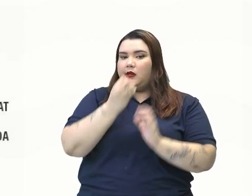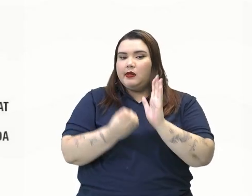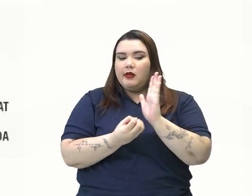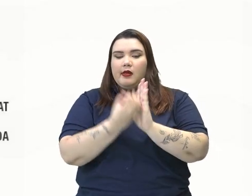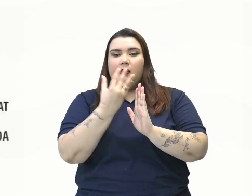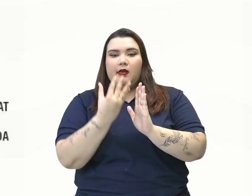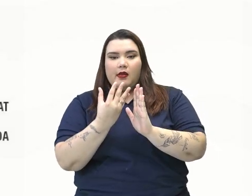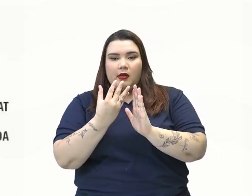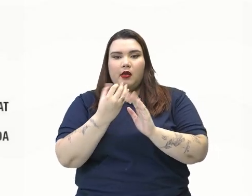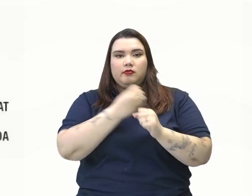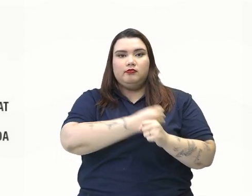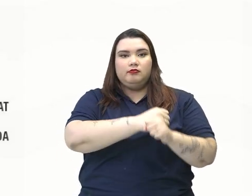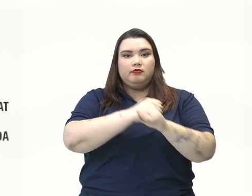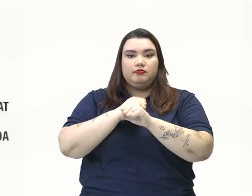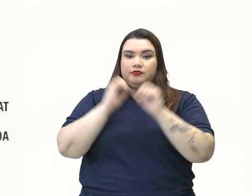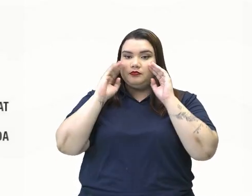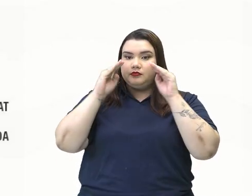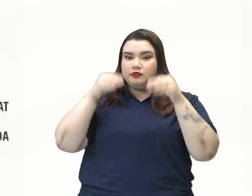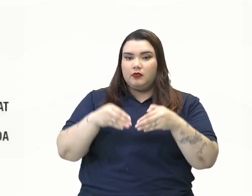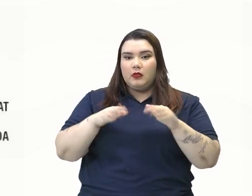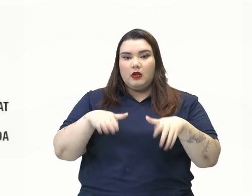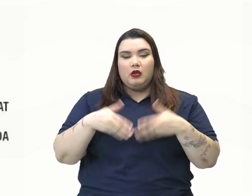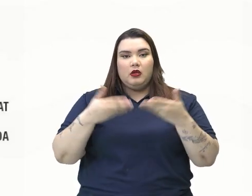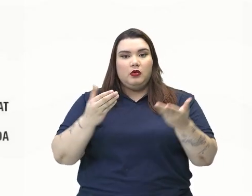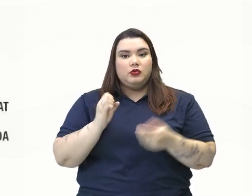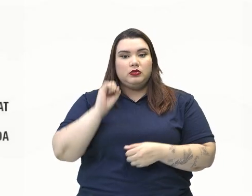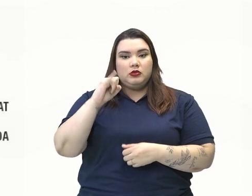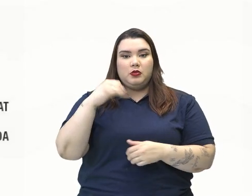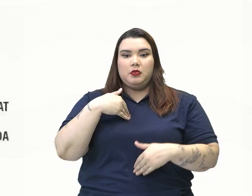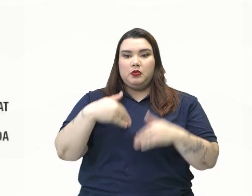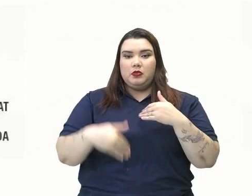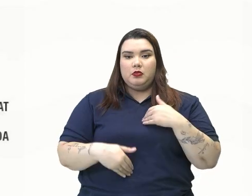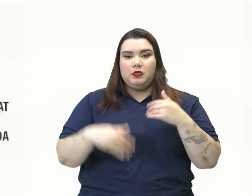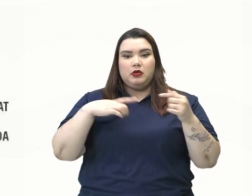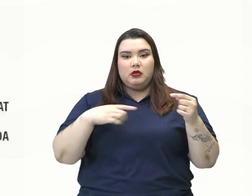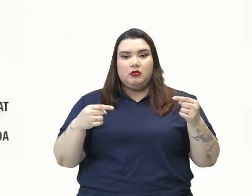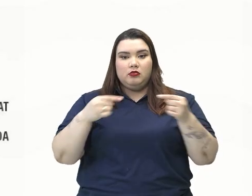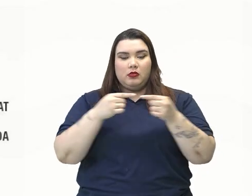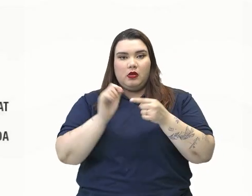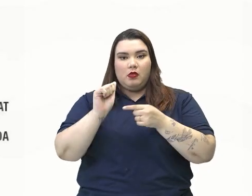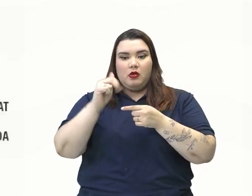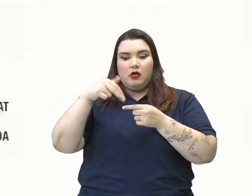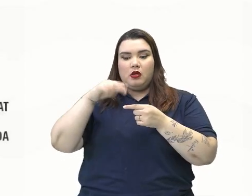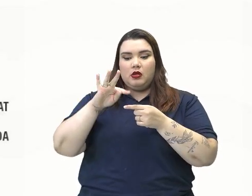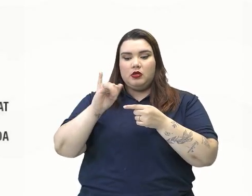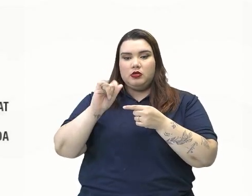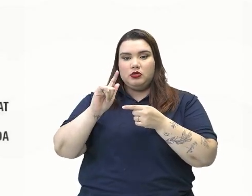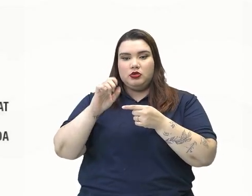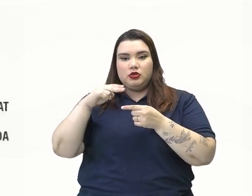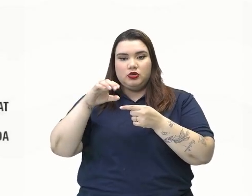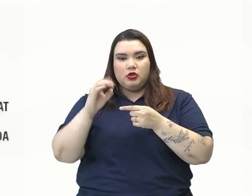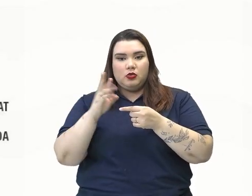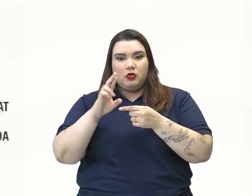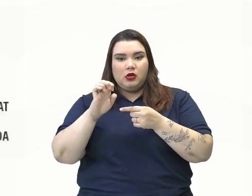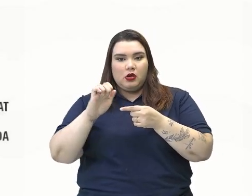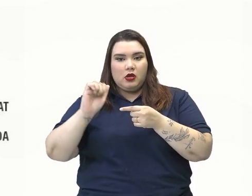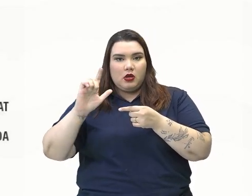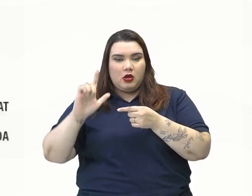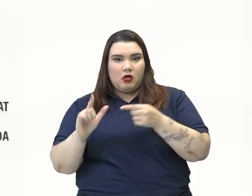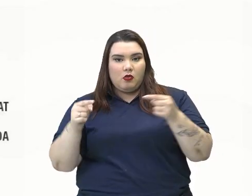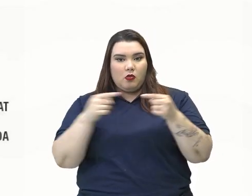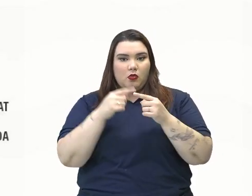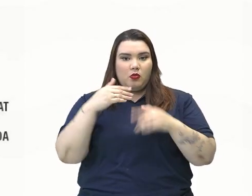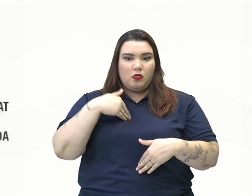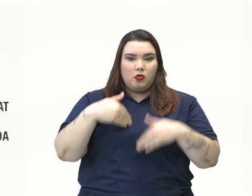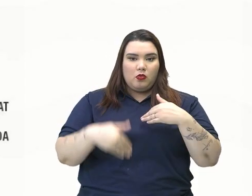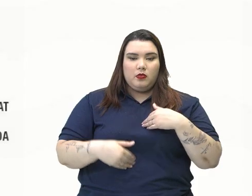o anticorpo específico. Então, se o corpo encontrar o antígeno real mais tarde, como parte do